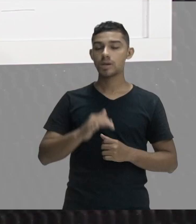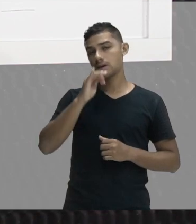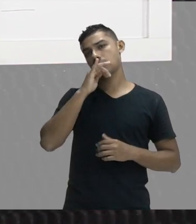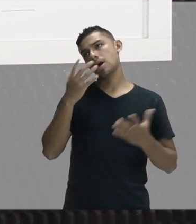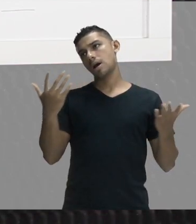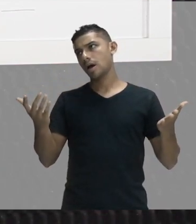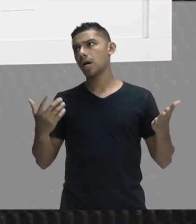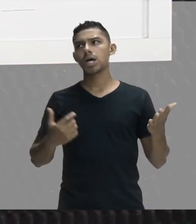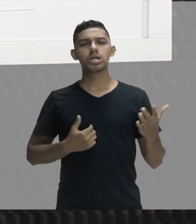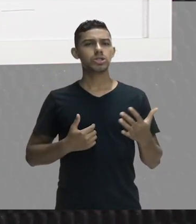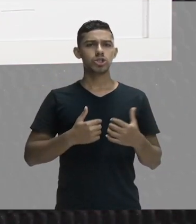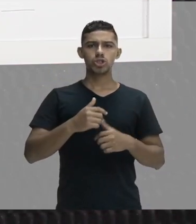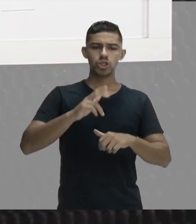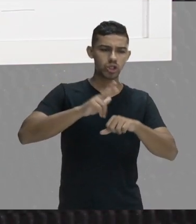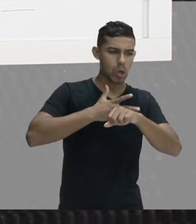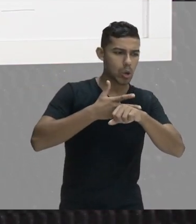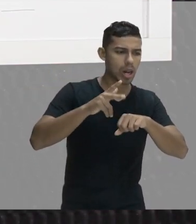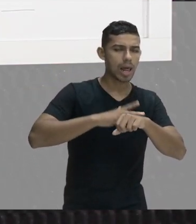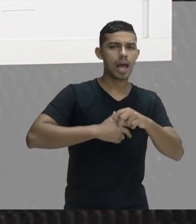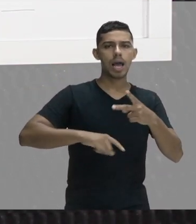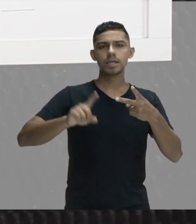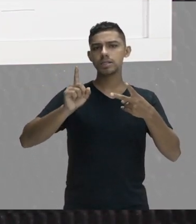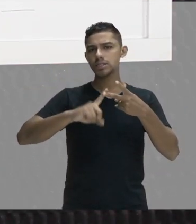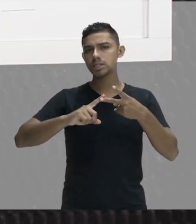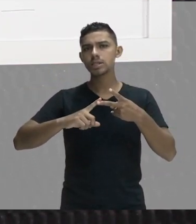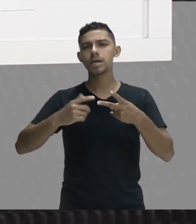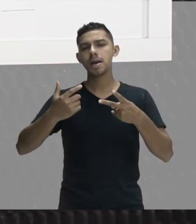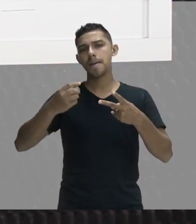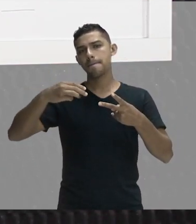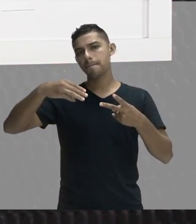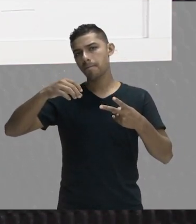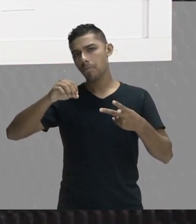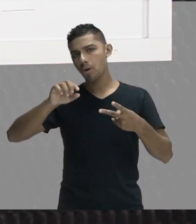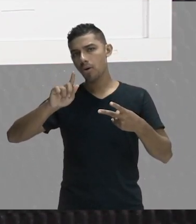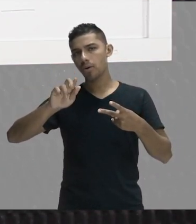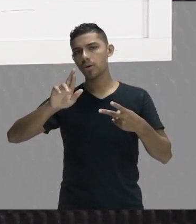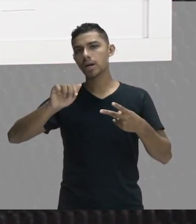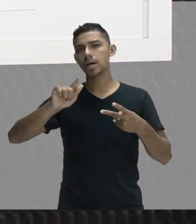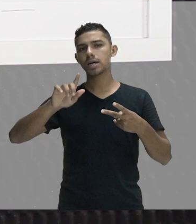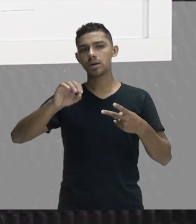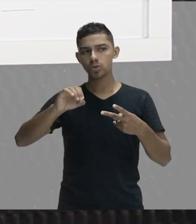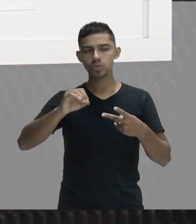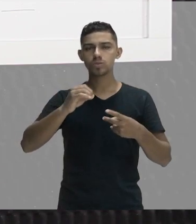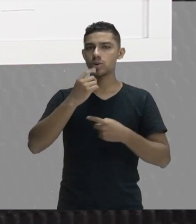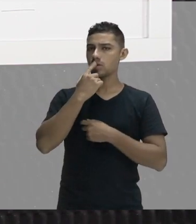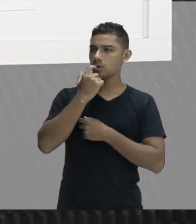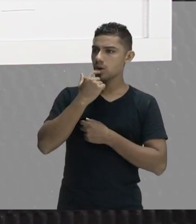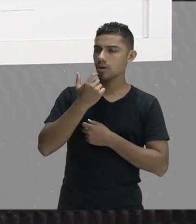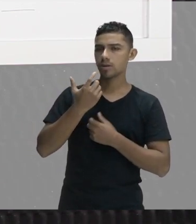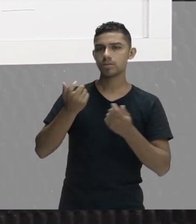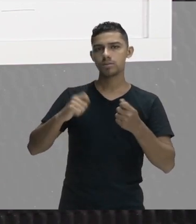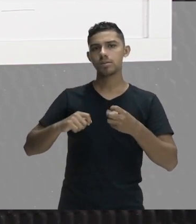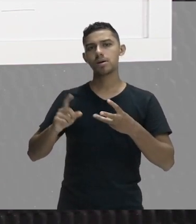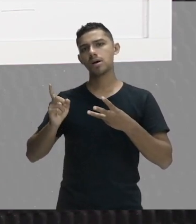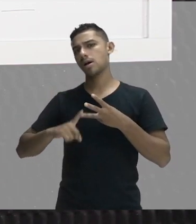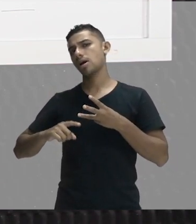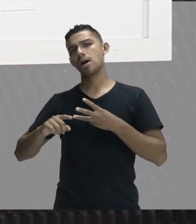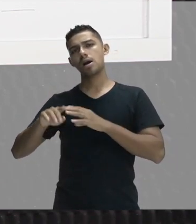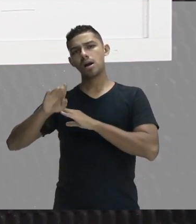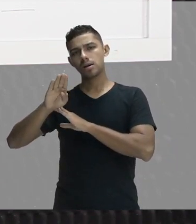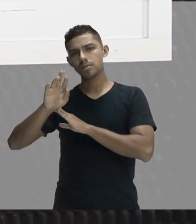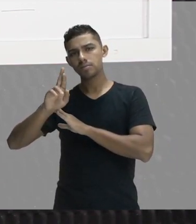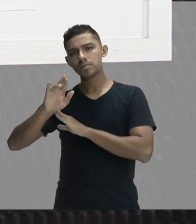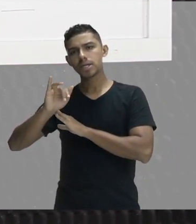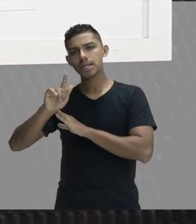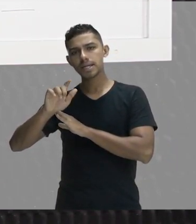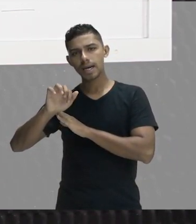chocolate, frango, certo? Então, 12 sabores, você tem 3 tipos de cobertura. Sei lá, brigadeiro,